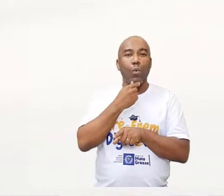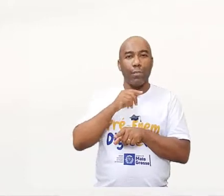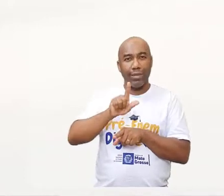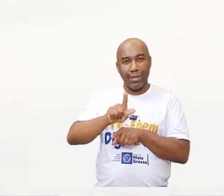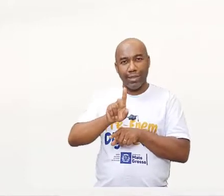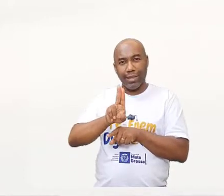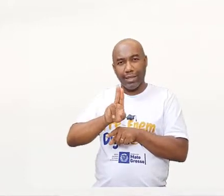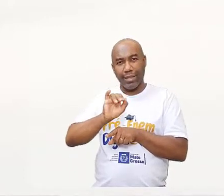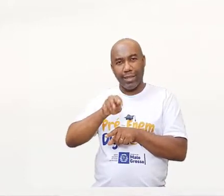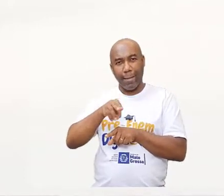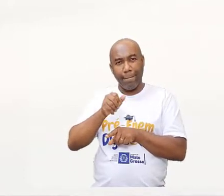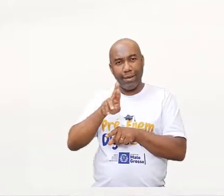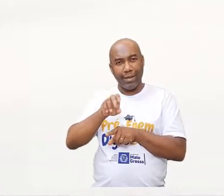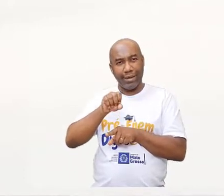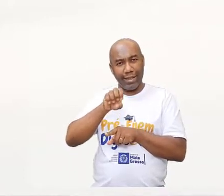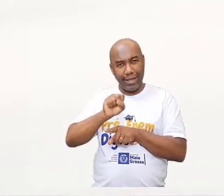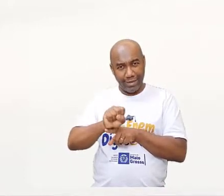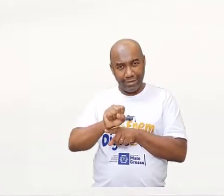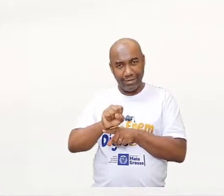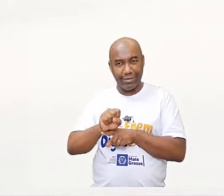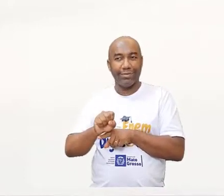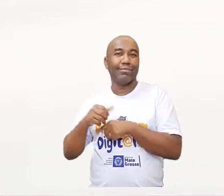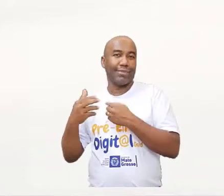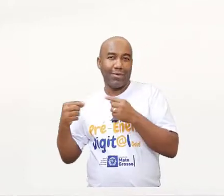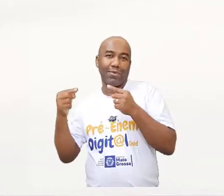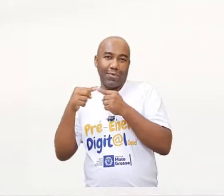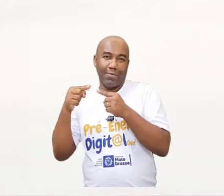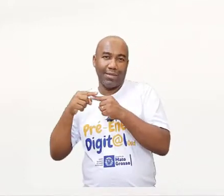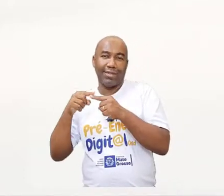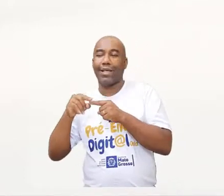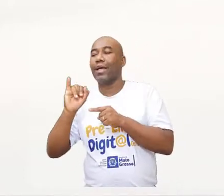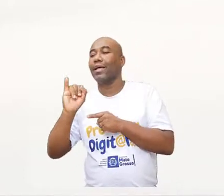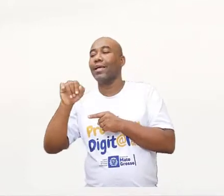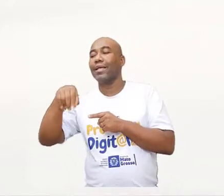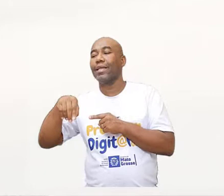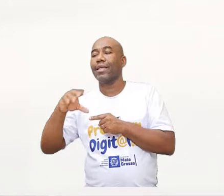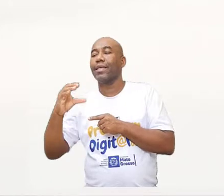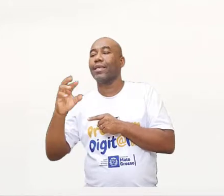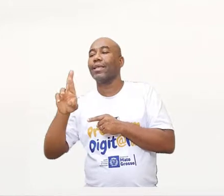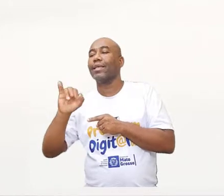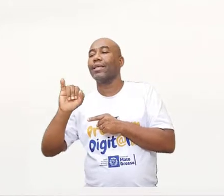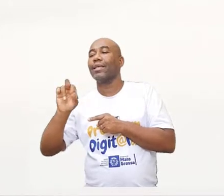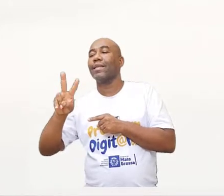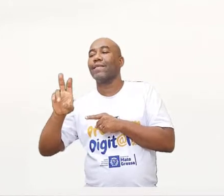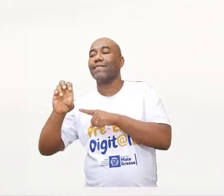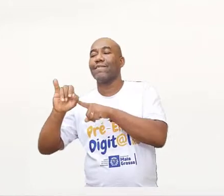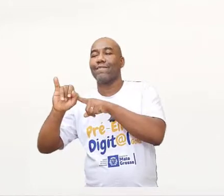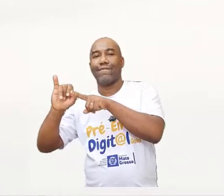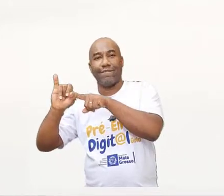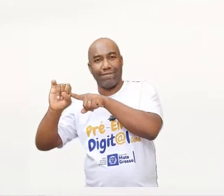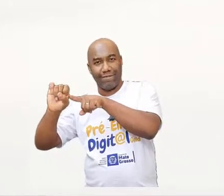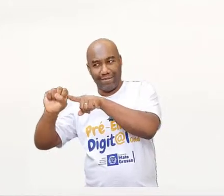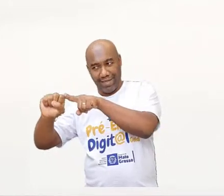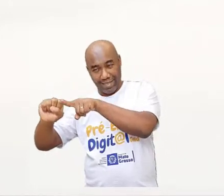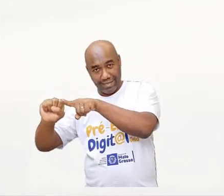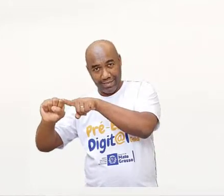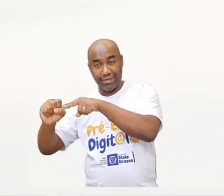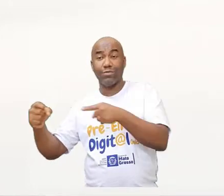estou caracterizando os dois. Não dá para elogiar um e deixar o outro sem.